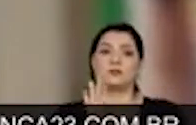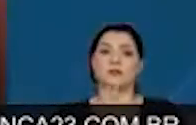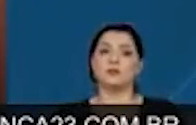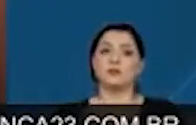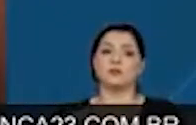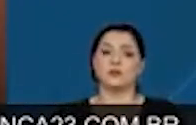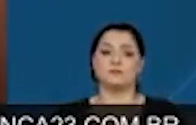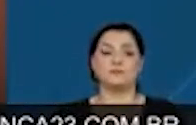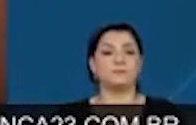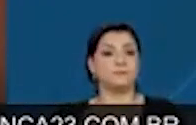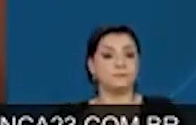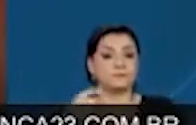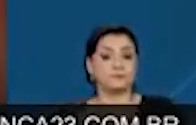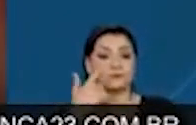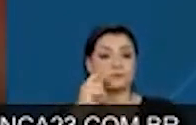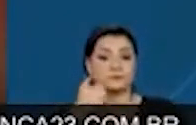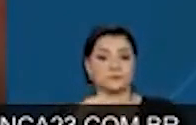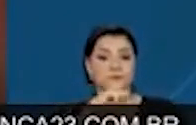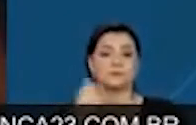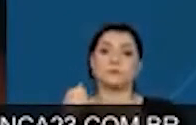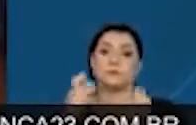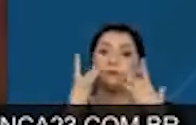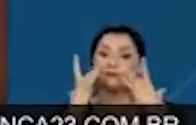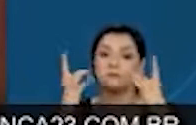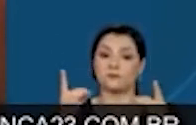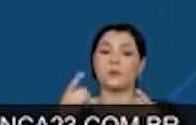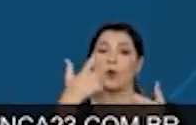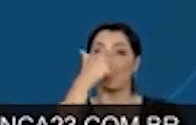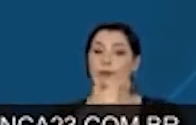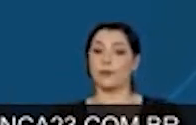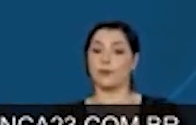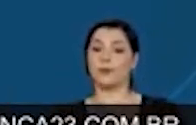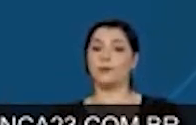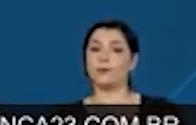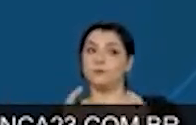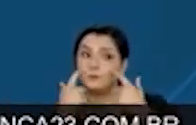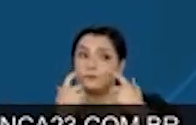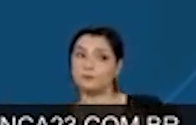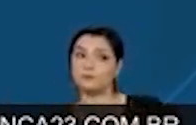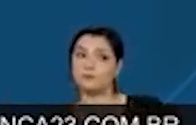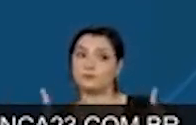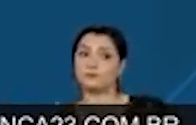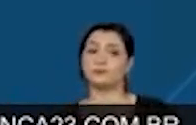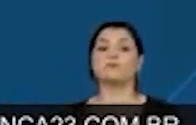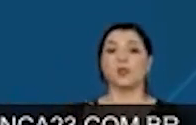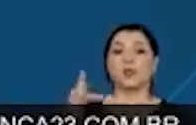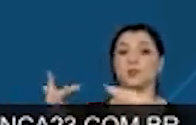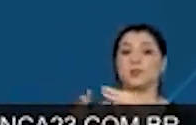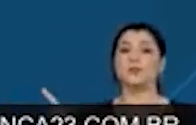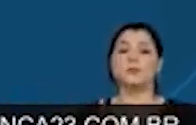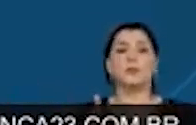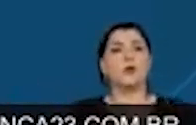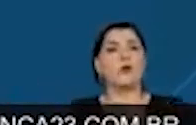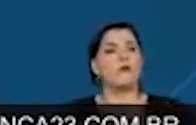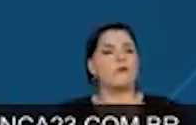social. A recomendação é que os pais fiquem atentos ao comportamento dos filhos, às redes sociais deles e que falem